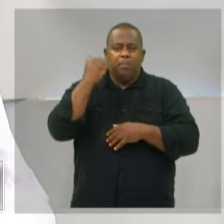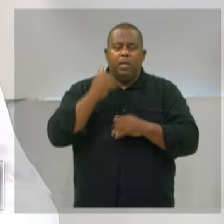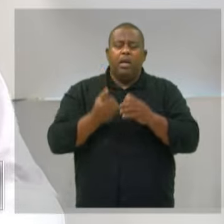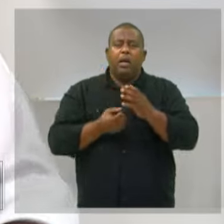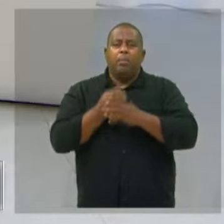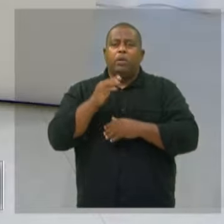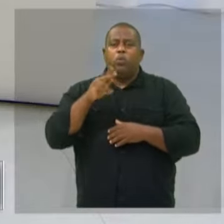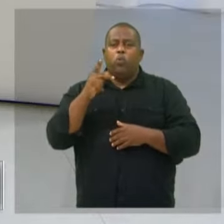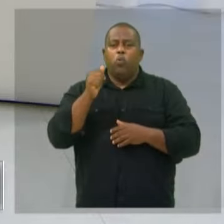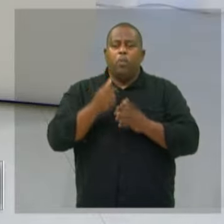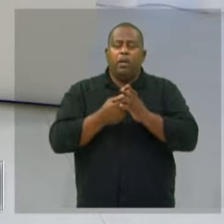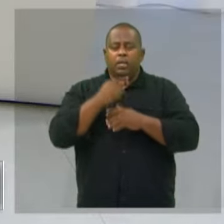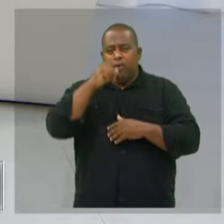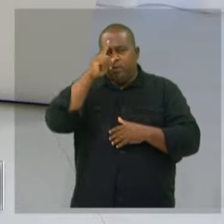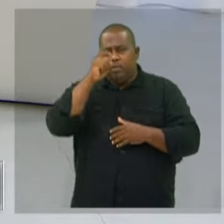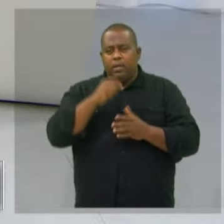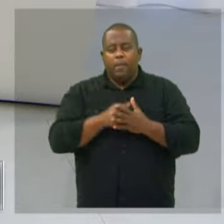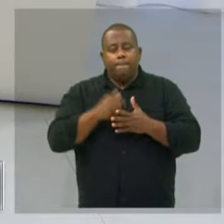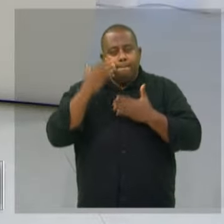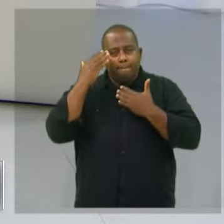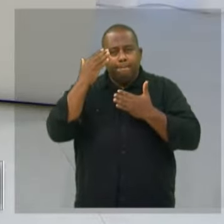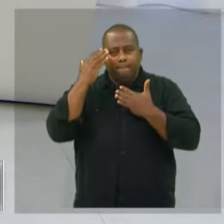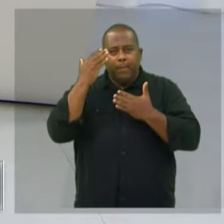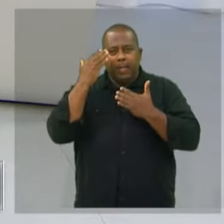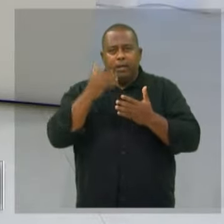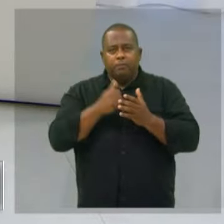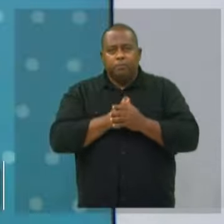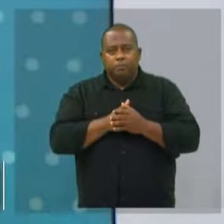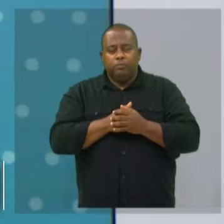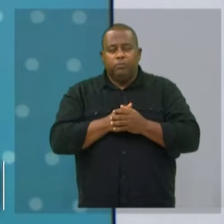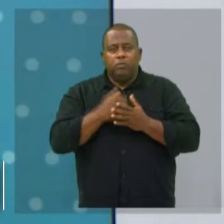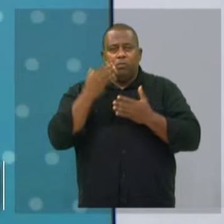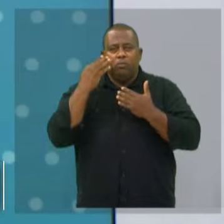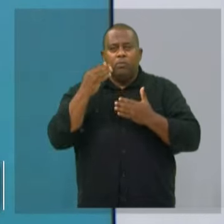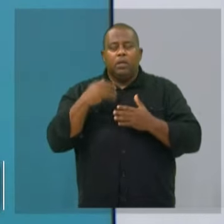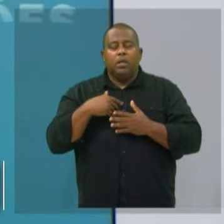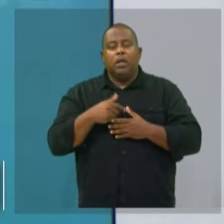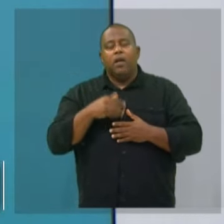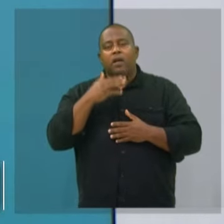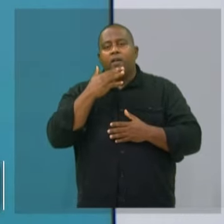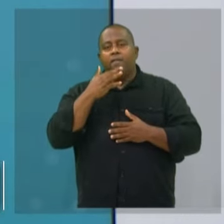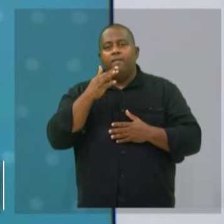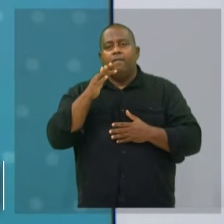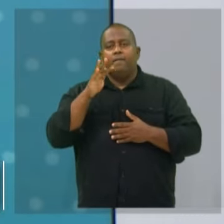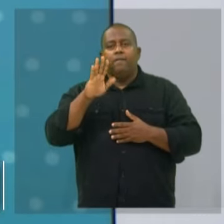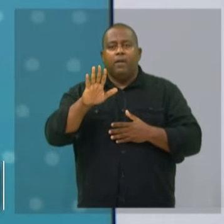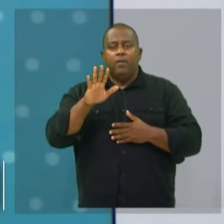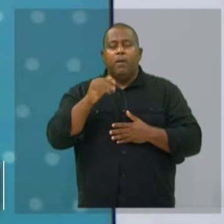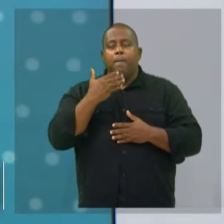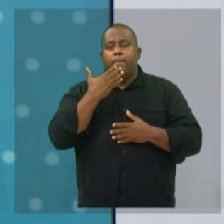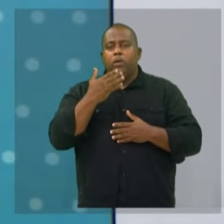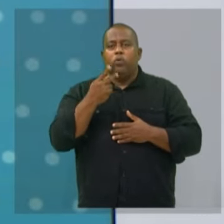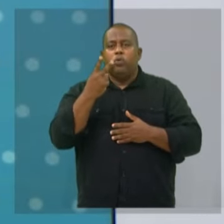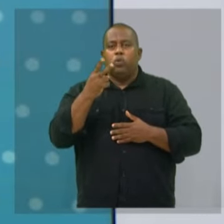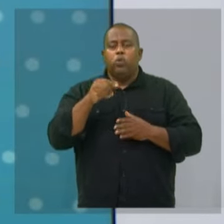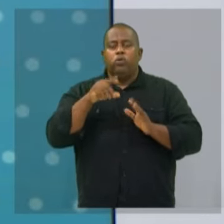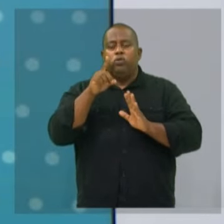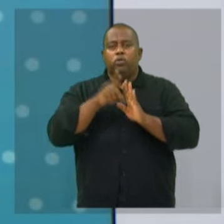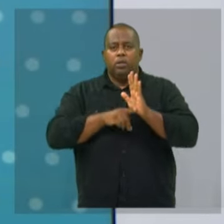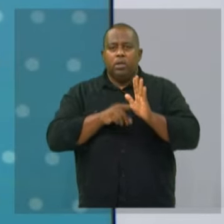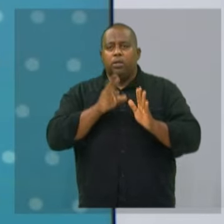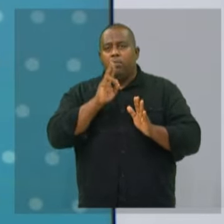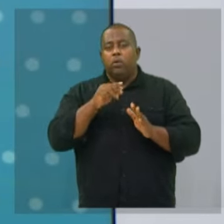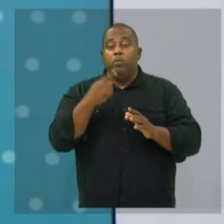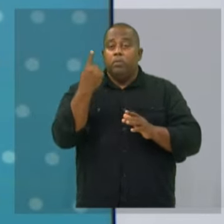Hospital Municipal Cand Muito obrigado o candidato Flávio do União Brasil pediu dois direitos de resposta o primeiro